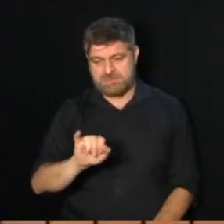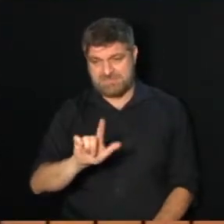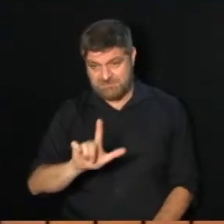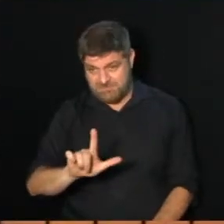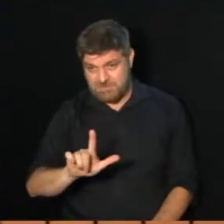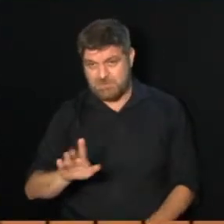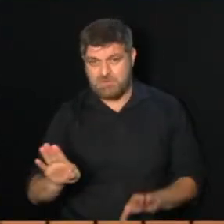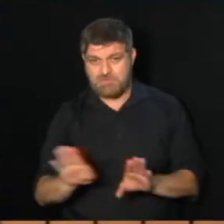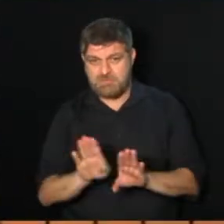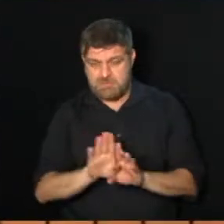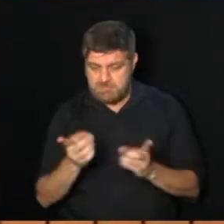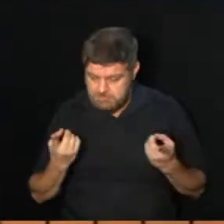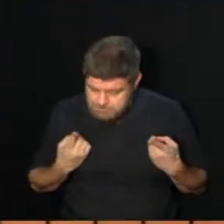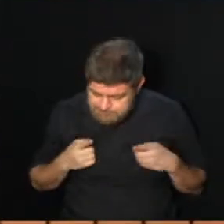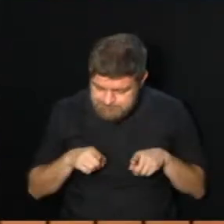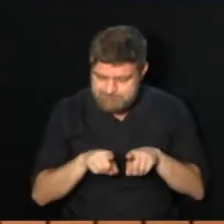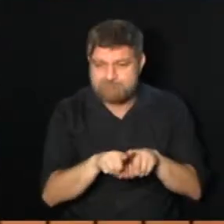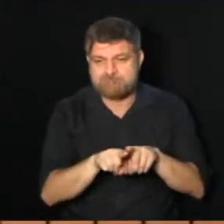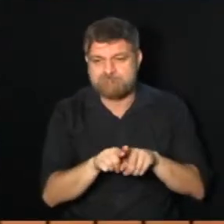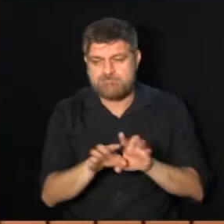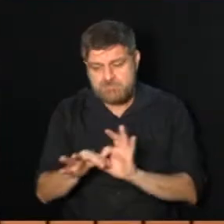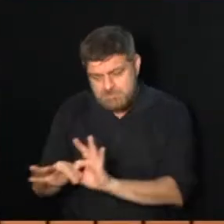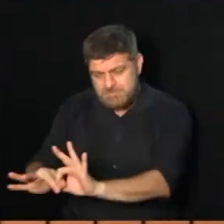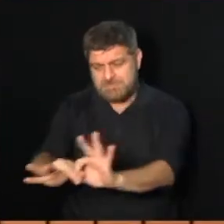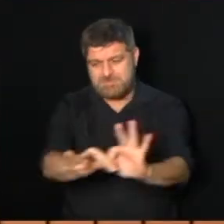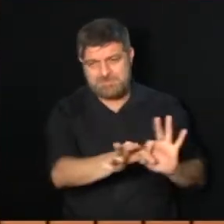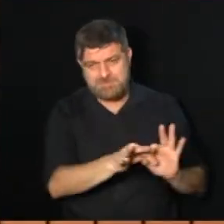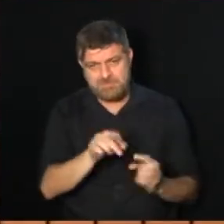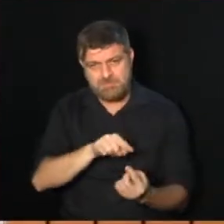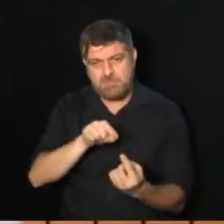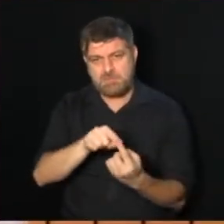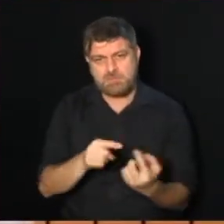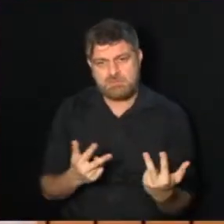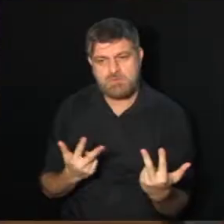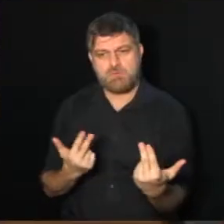se coirmana, assim, com todos que têm esse objetivo.